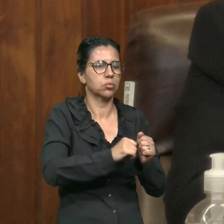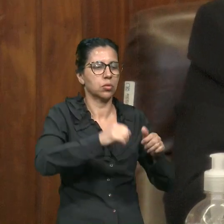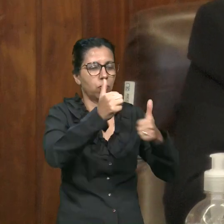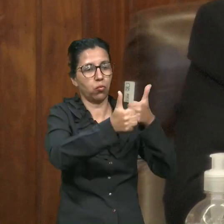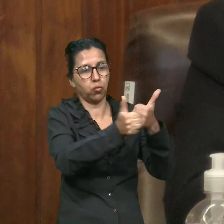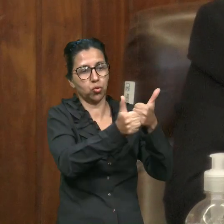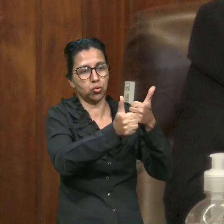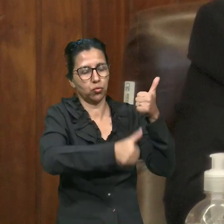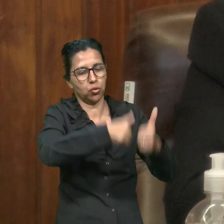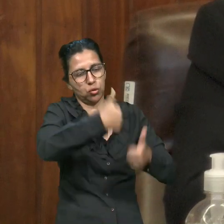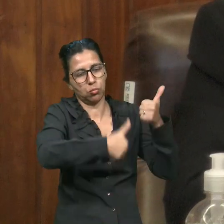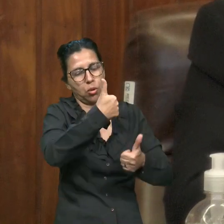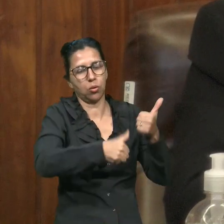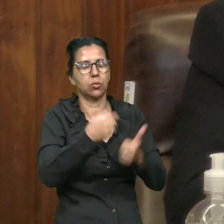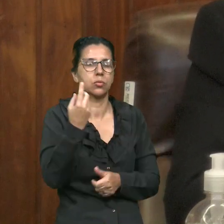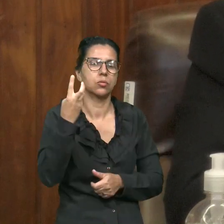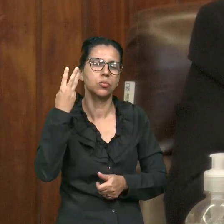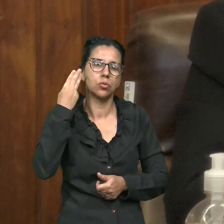contrato,